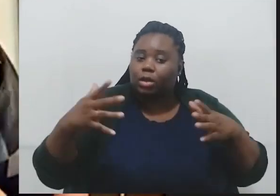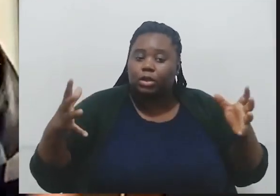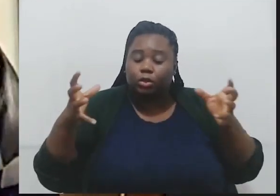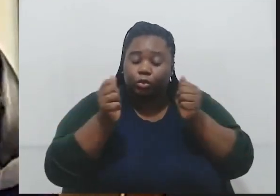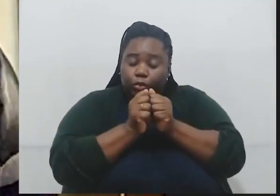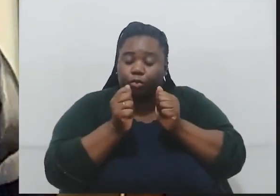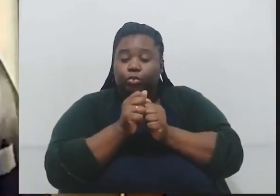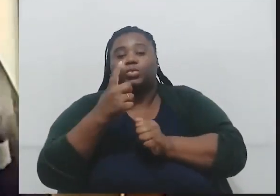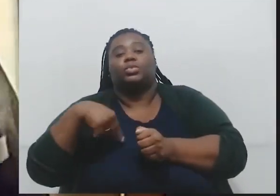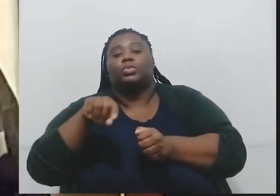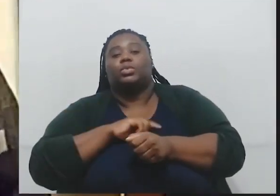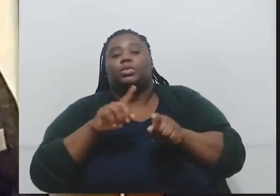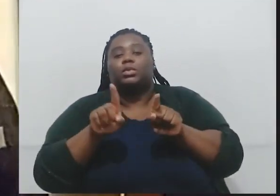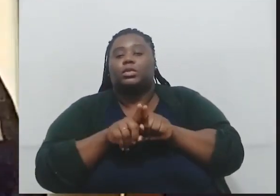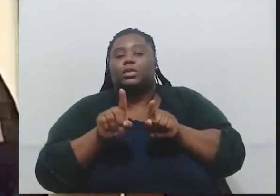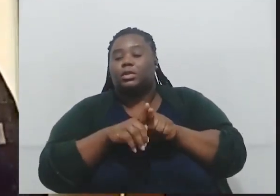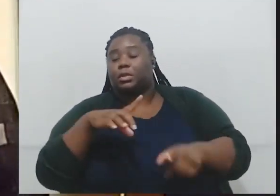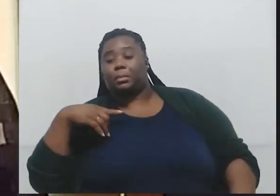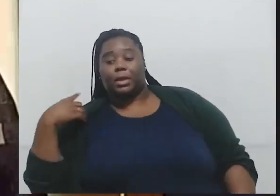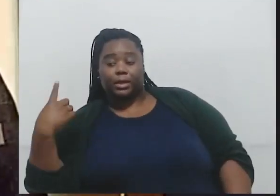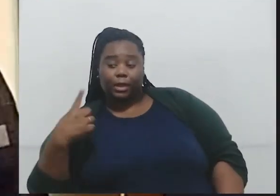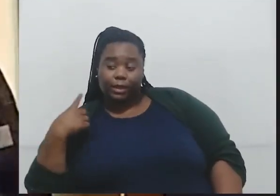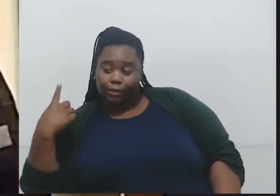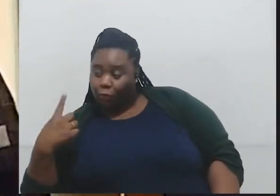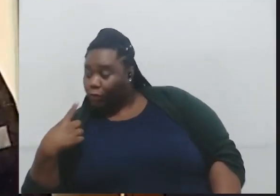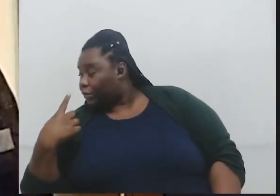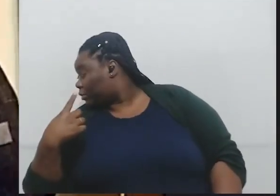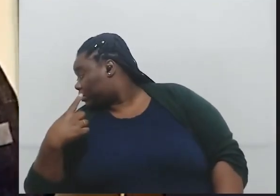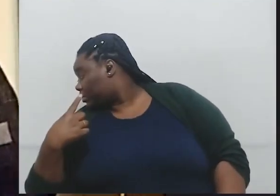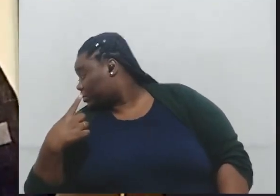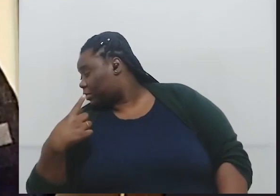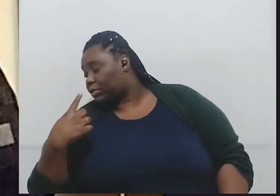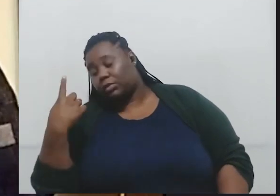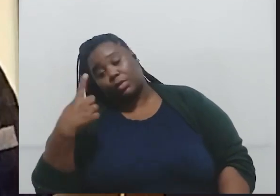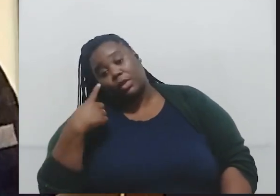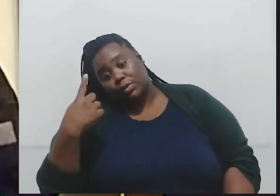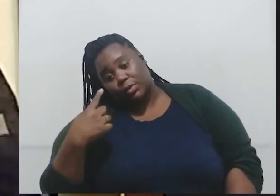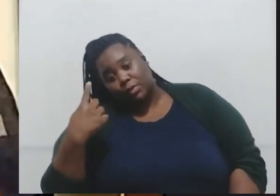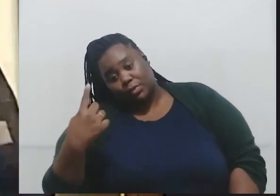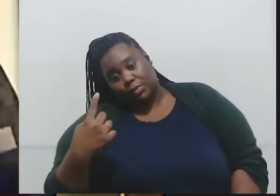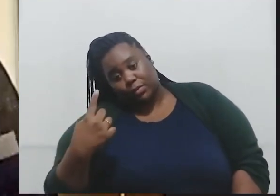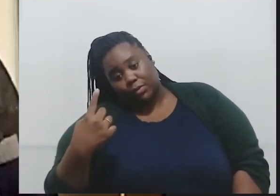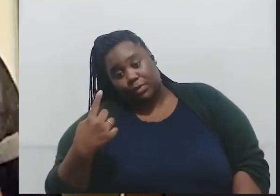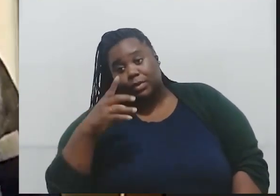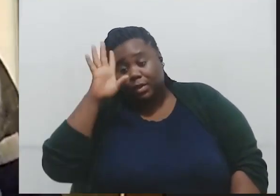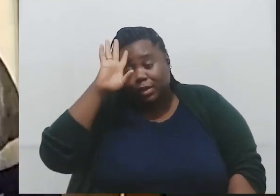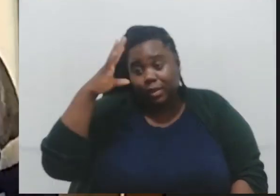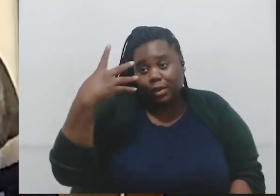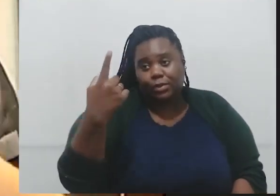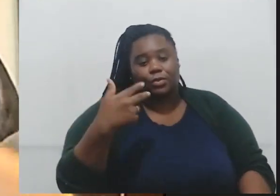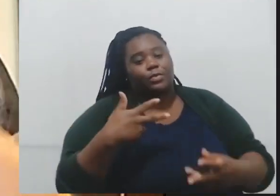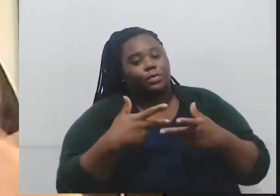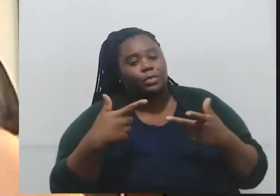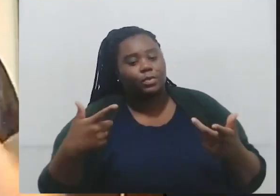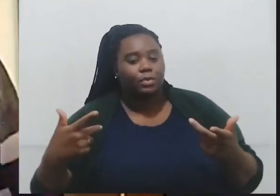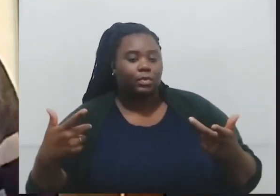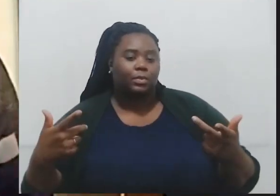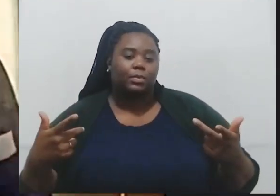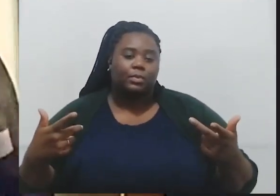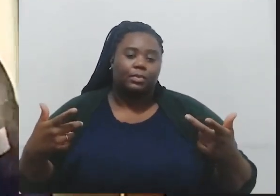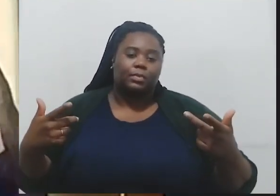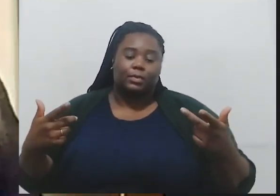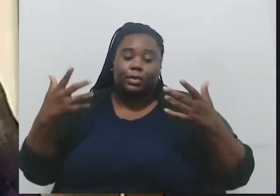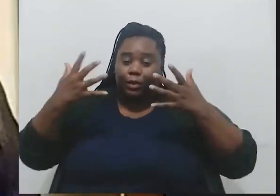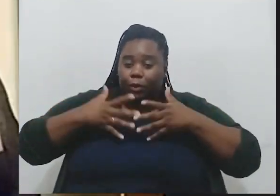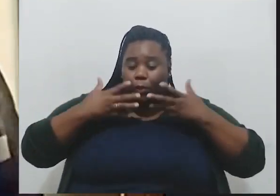né, dessas decisões, desses ânimos, sabe, dessa coragem, assim, que